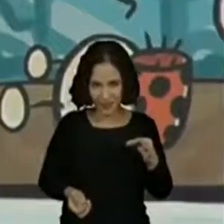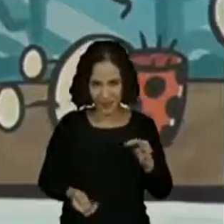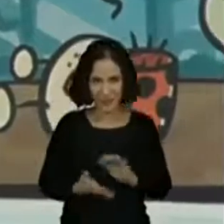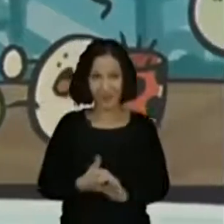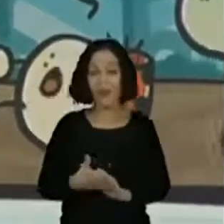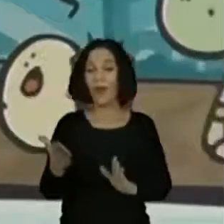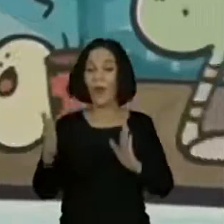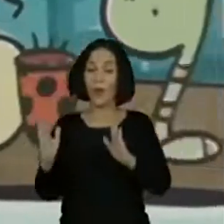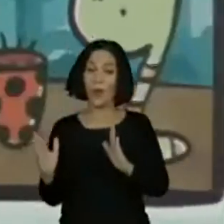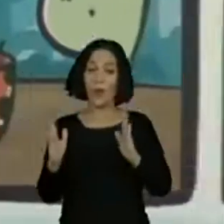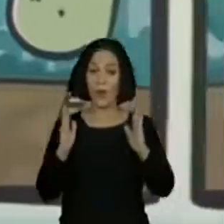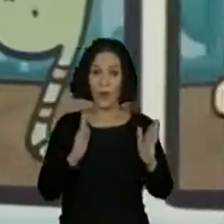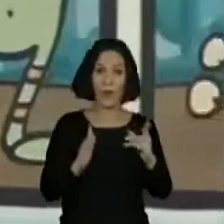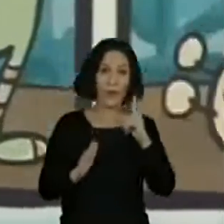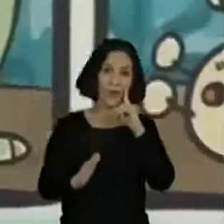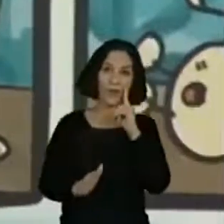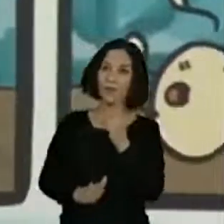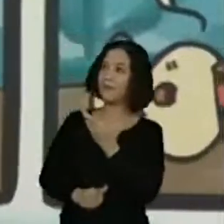para o outro quadrinho, ó.